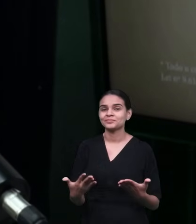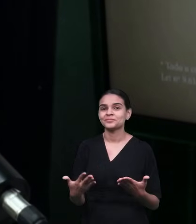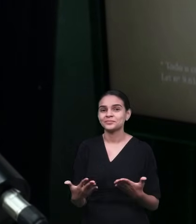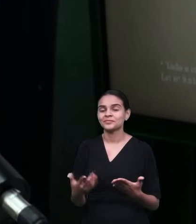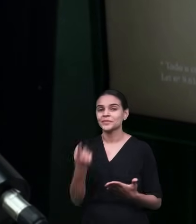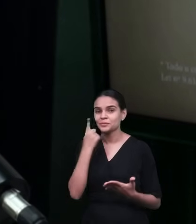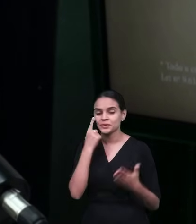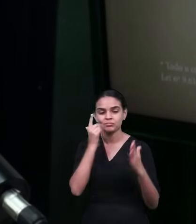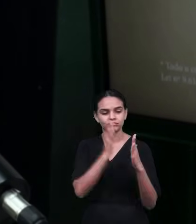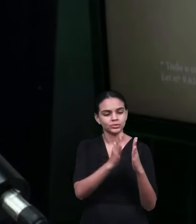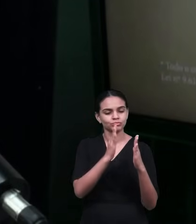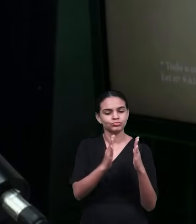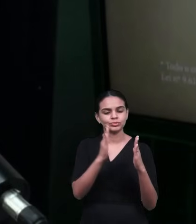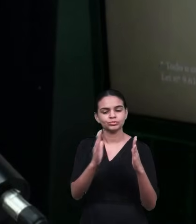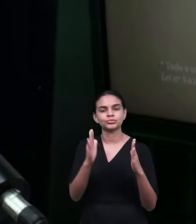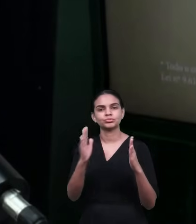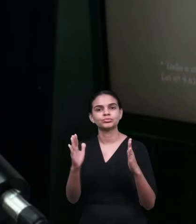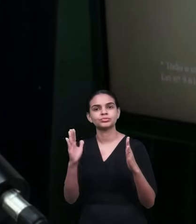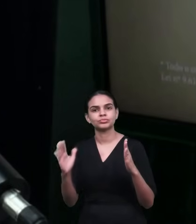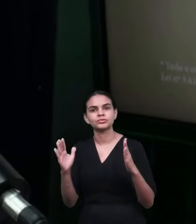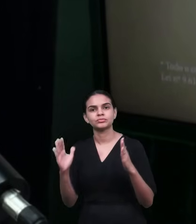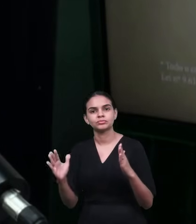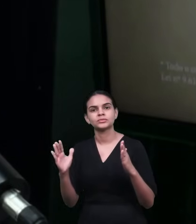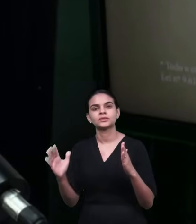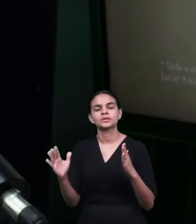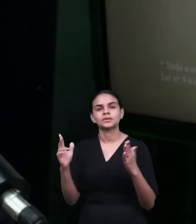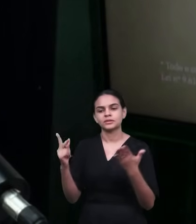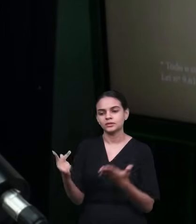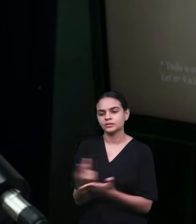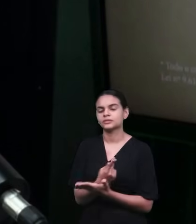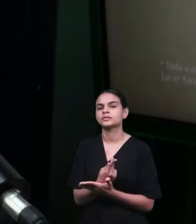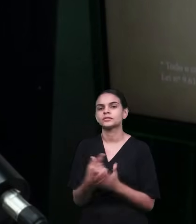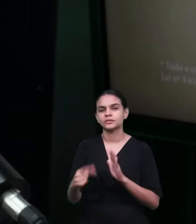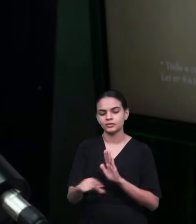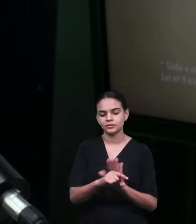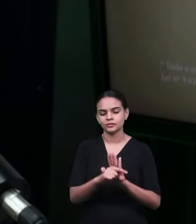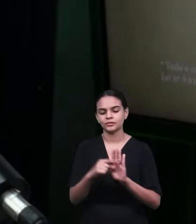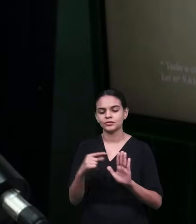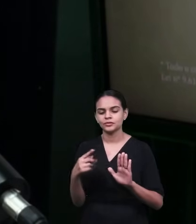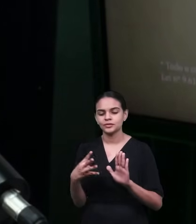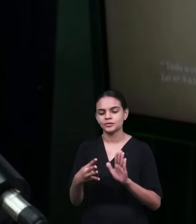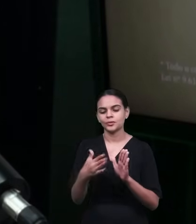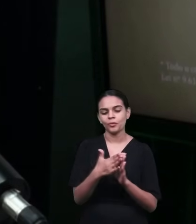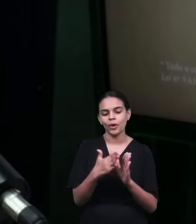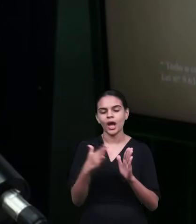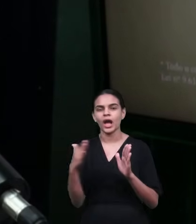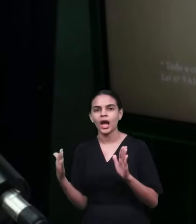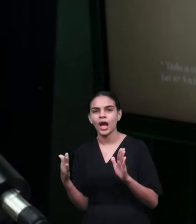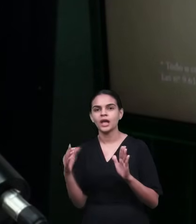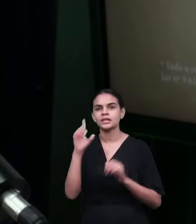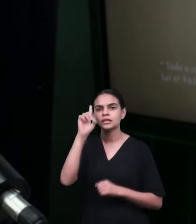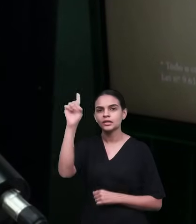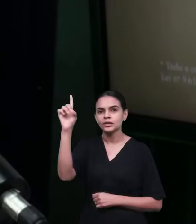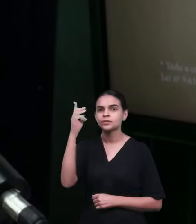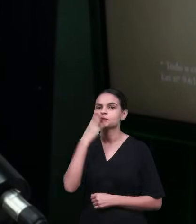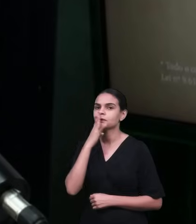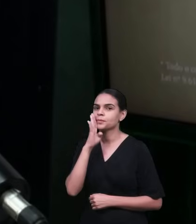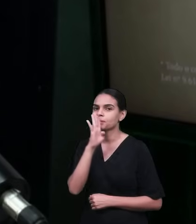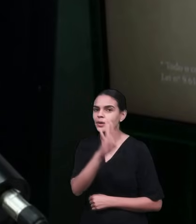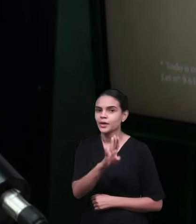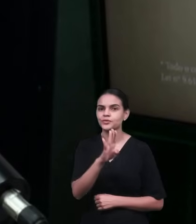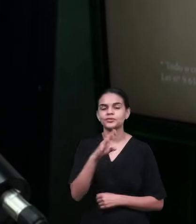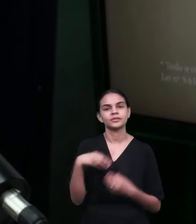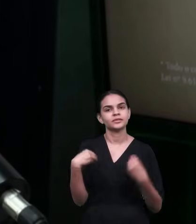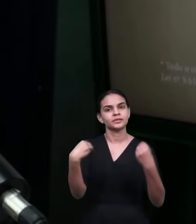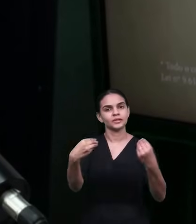dos acontecimentos ali, que nós vamos observando desde o versículo 4, o Senhor promete a Abrão um herdeiro,